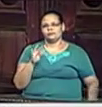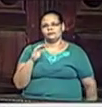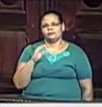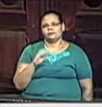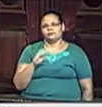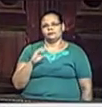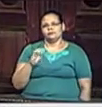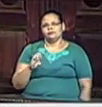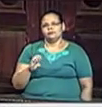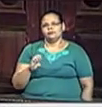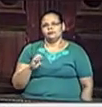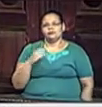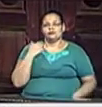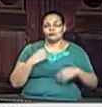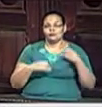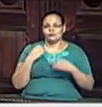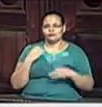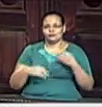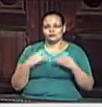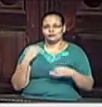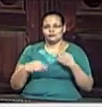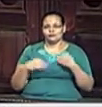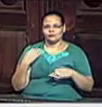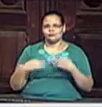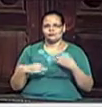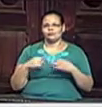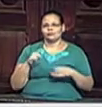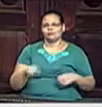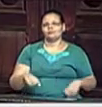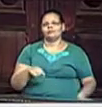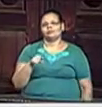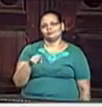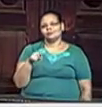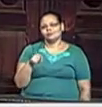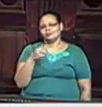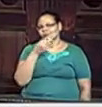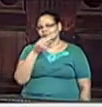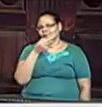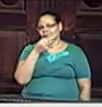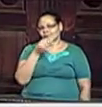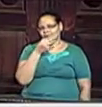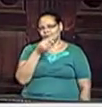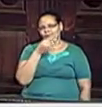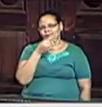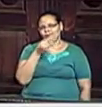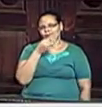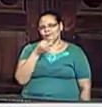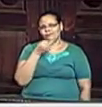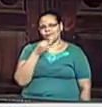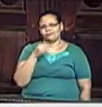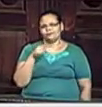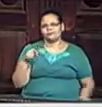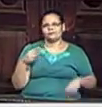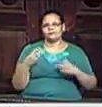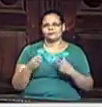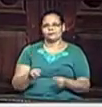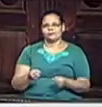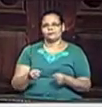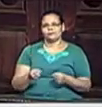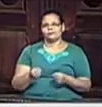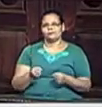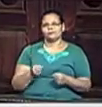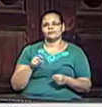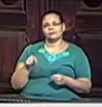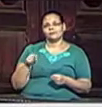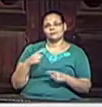voto do tribunal com parecer sugestivo de aprovação,